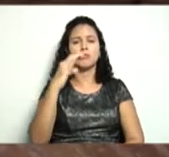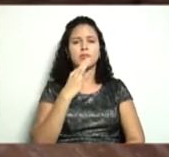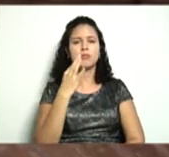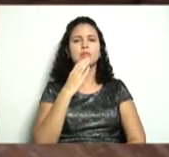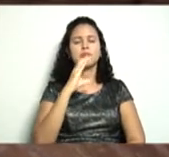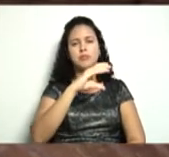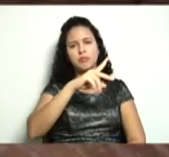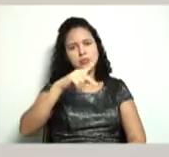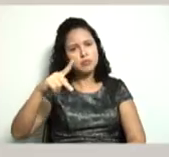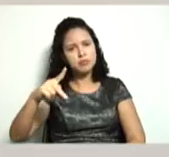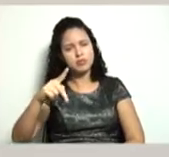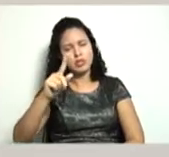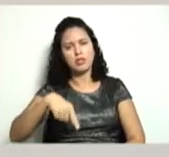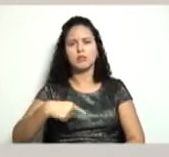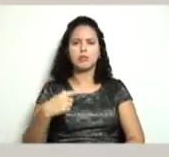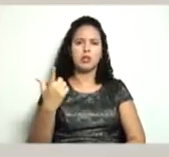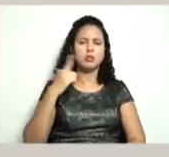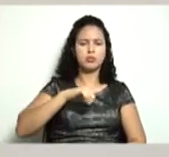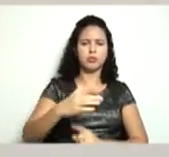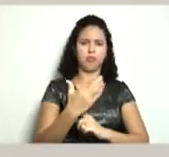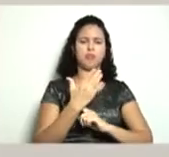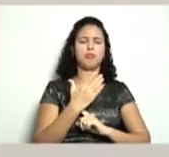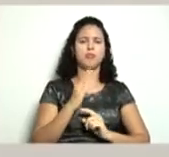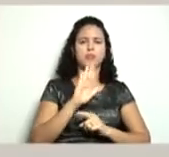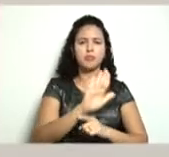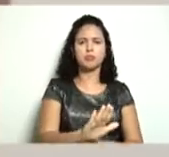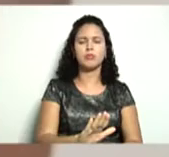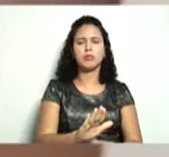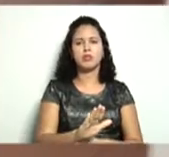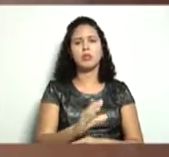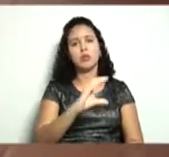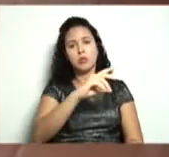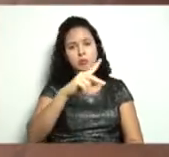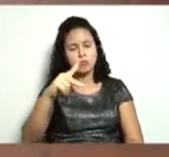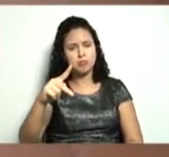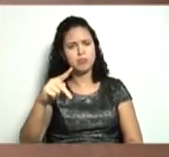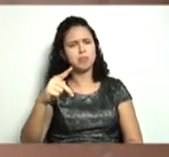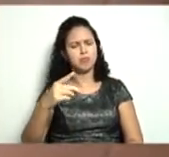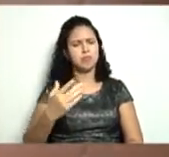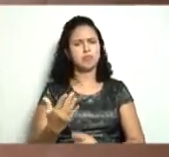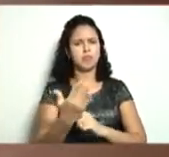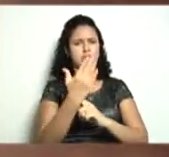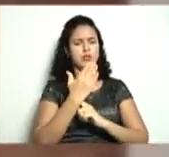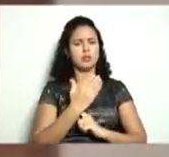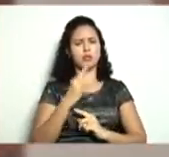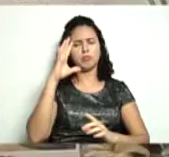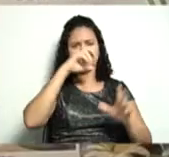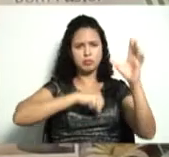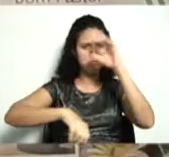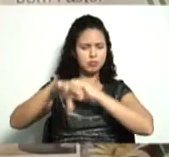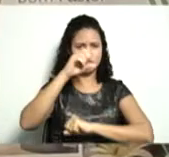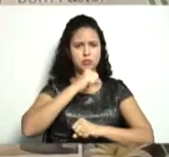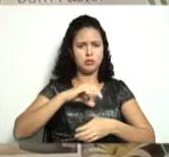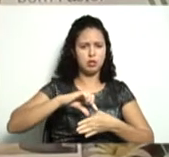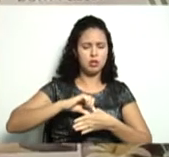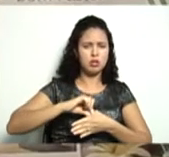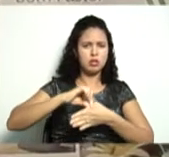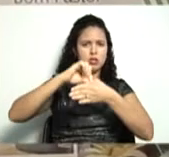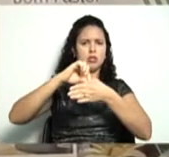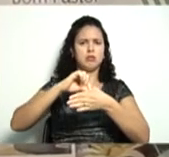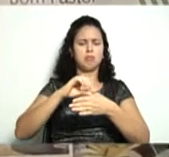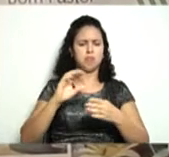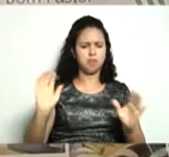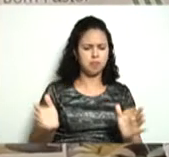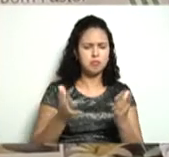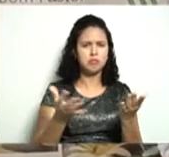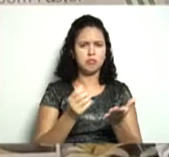que é mais uma saída para isso. O cooperativismo me proporcionou muito aprendizado. Um deles é a liderança, o espírito de liderança,